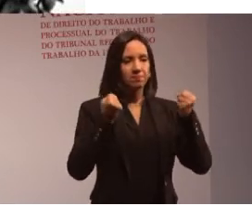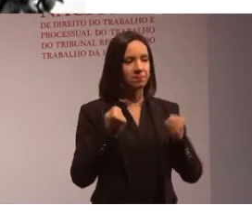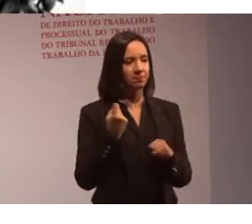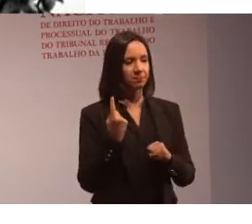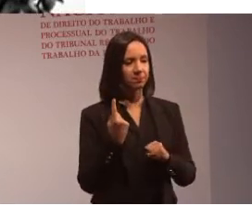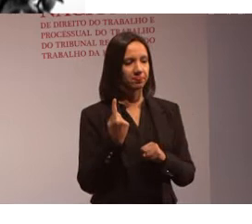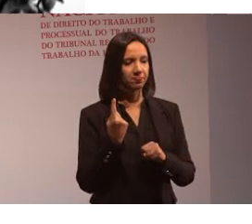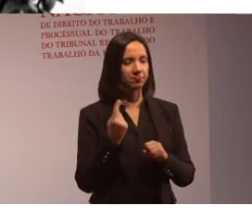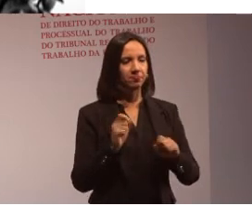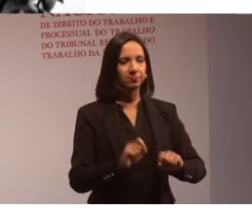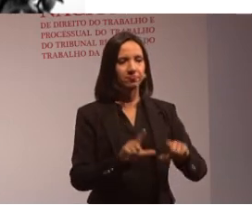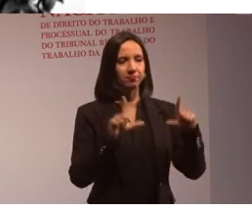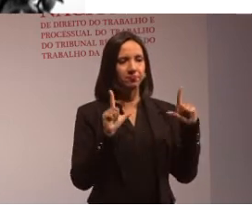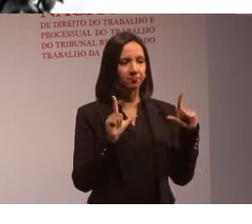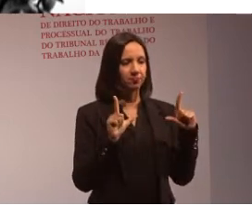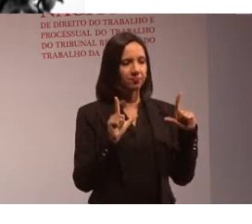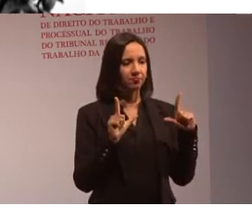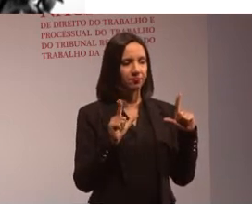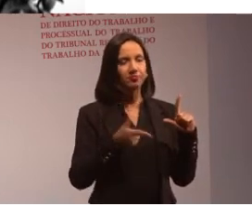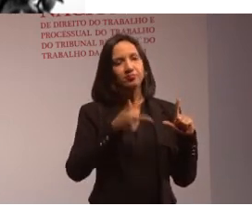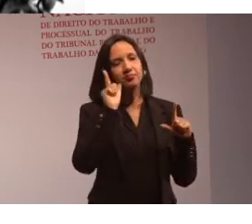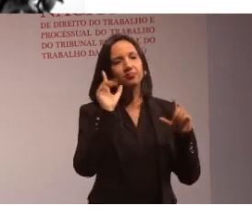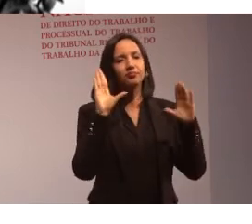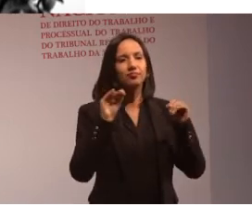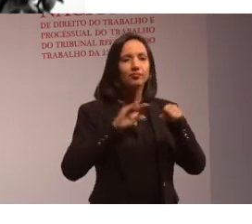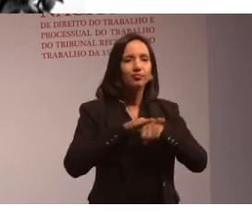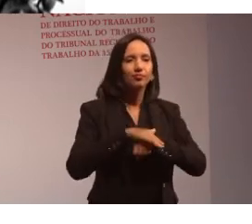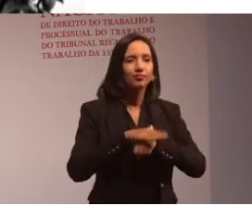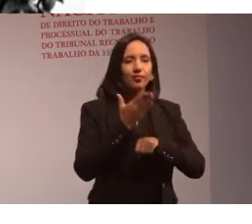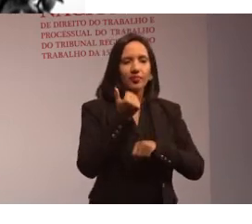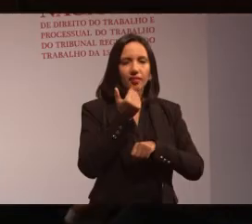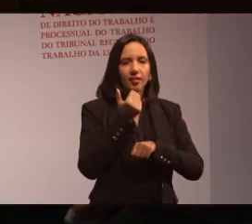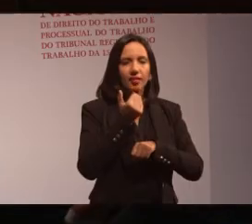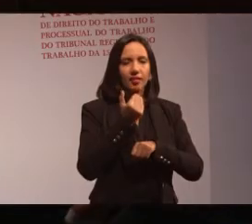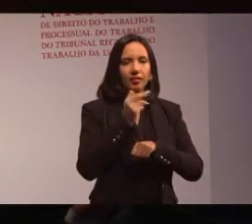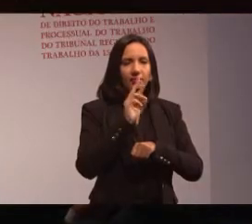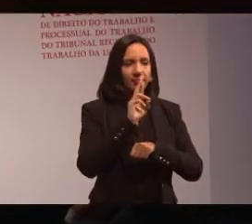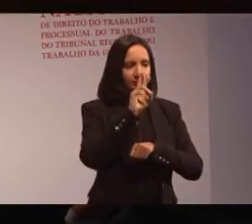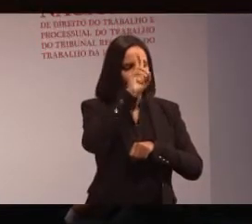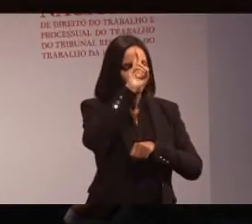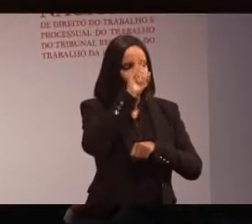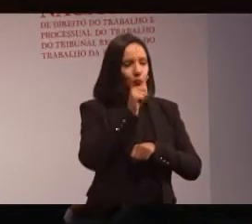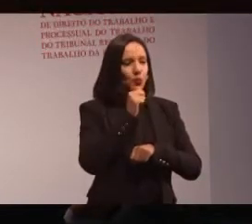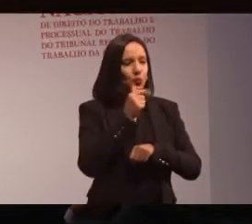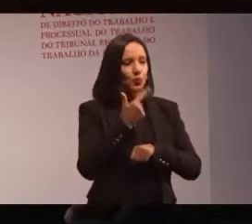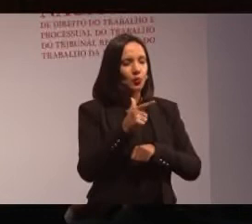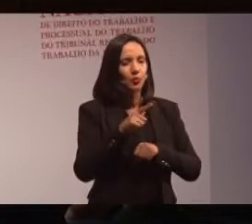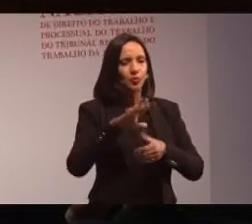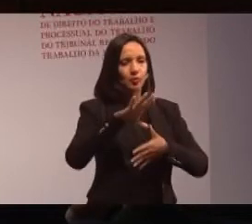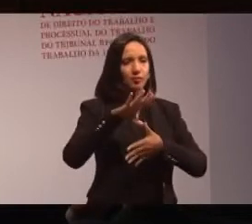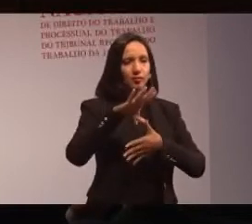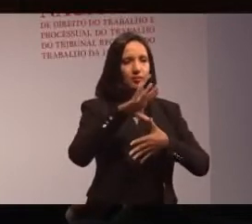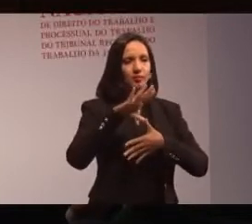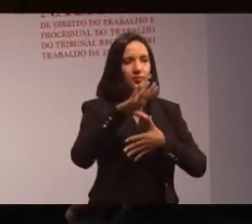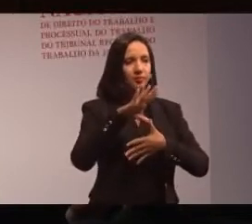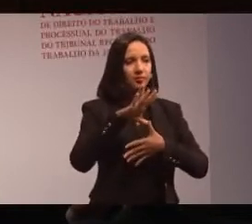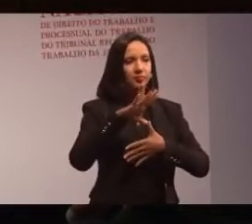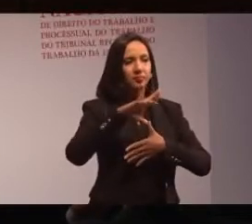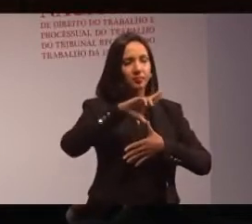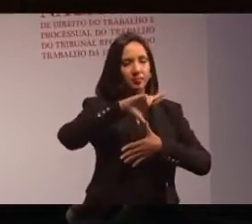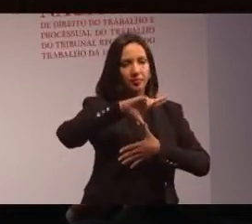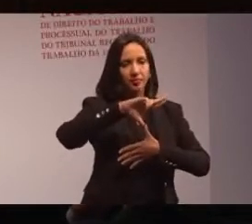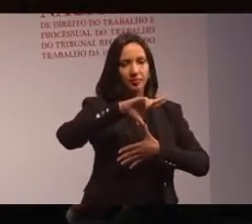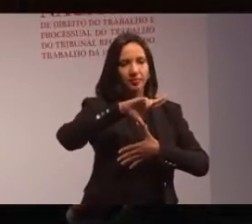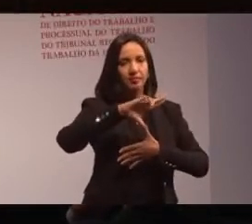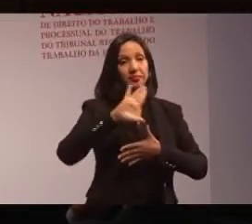feito esse slide aqui. E aí, ontem à noite, quando eu estava jantando, saiu uma notícia que já não era mais da América Latina, doutor Ricardo, já era do mundo, mas eu vou